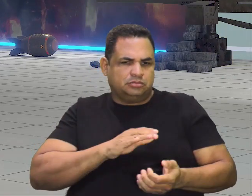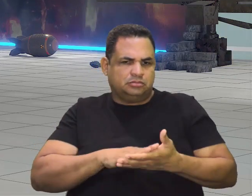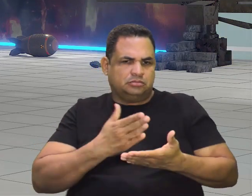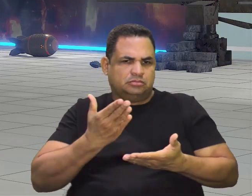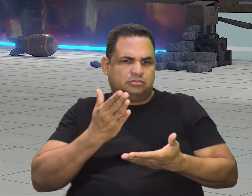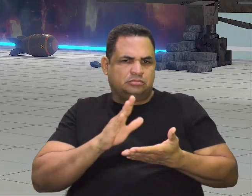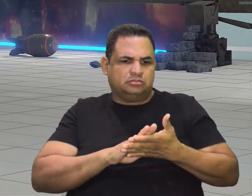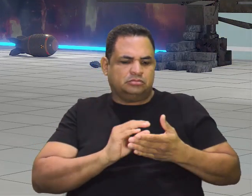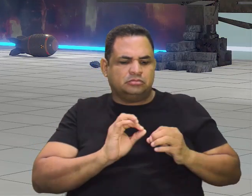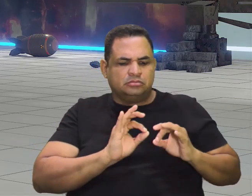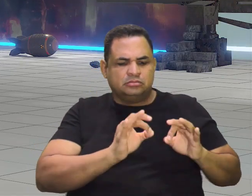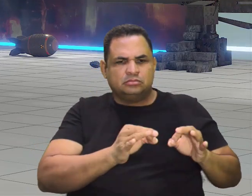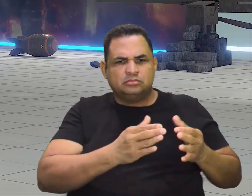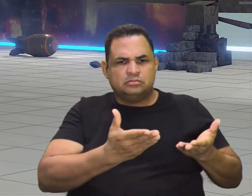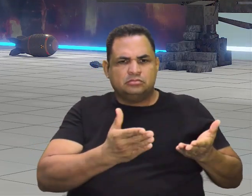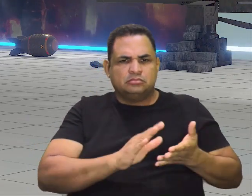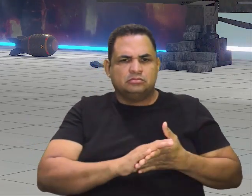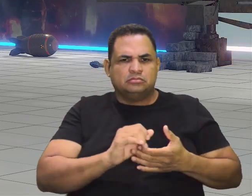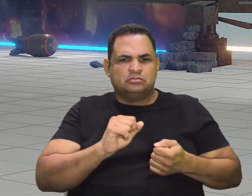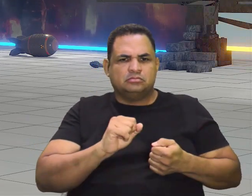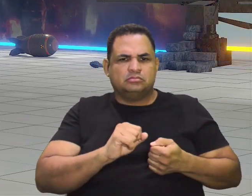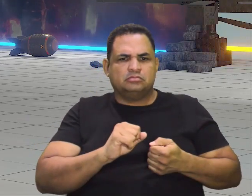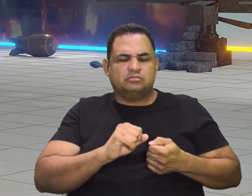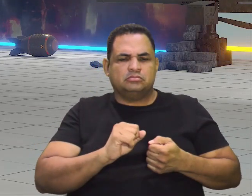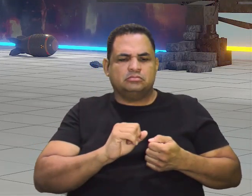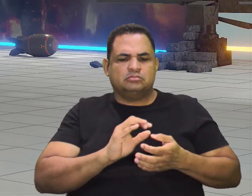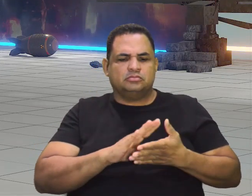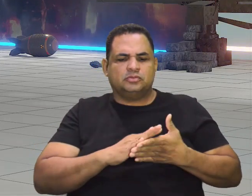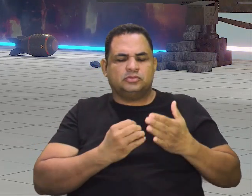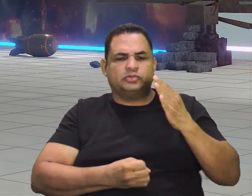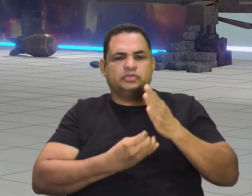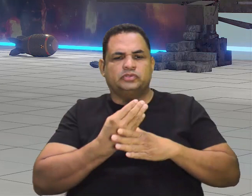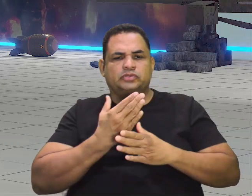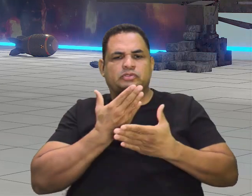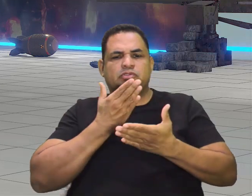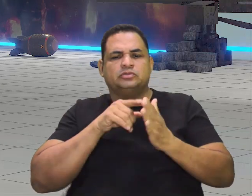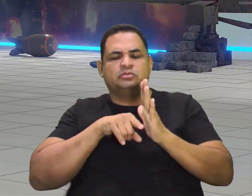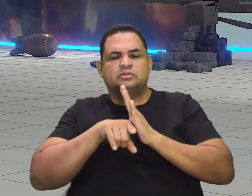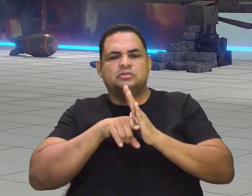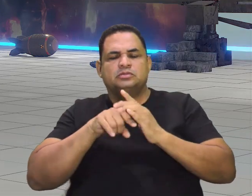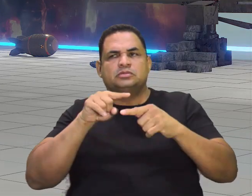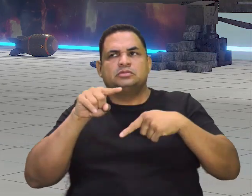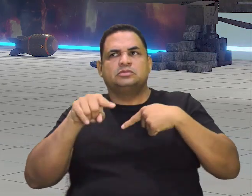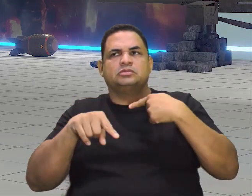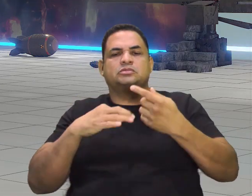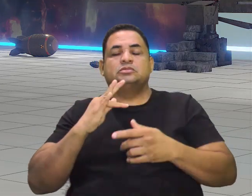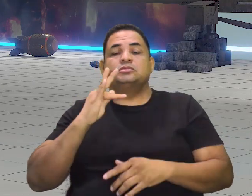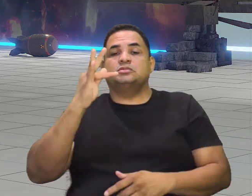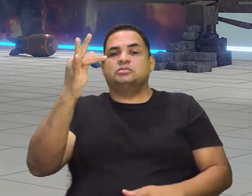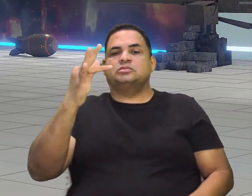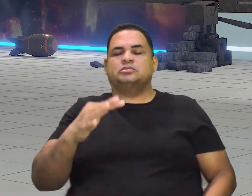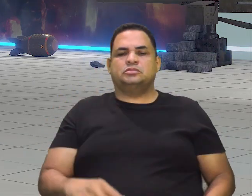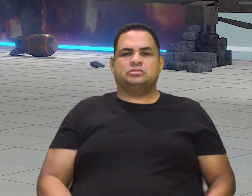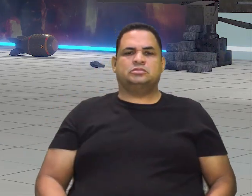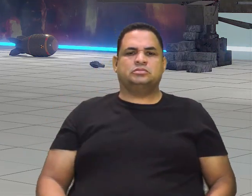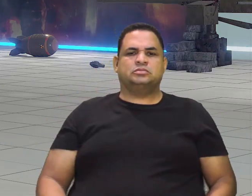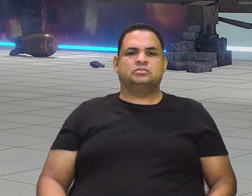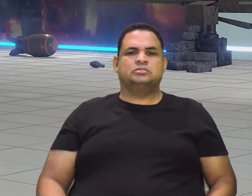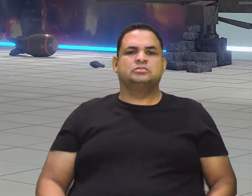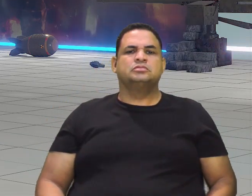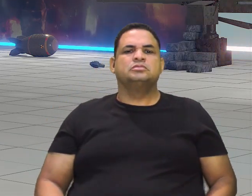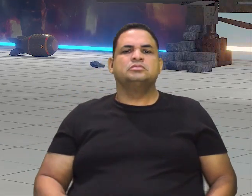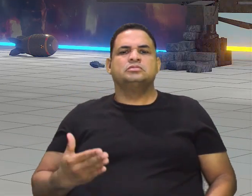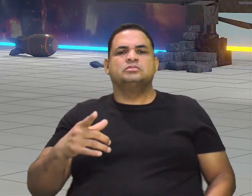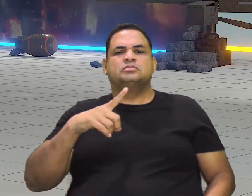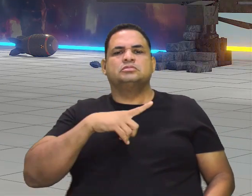vocês acharem, deixem no local lá que ela pode ser fonte de estudo futuramente. Aquilo dali faz parte da fonte histórica. Alguém